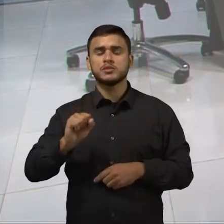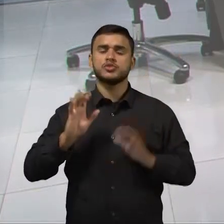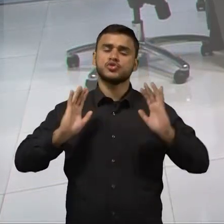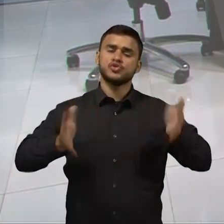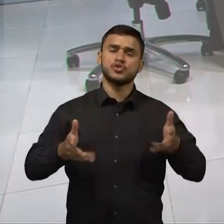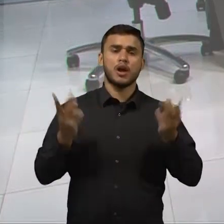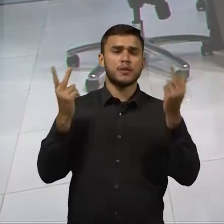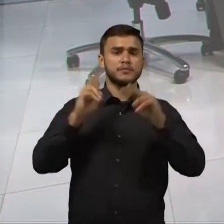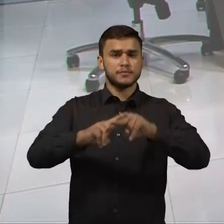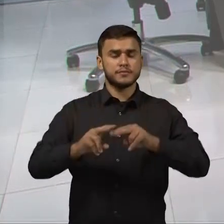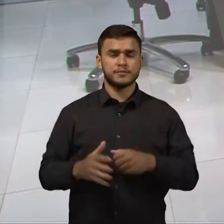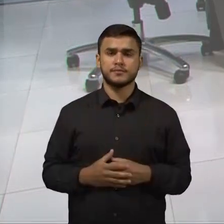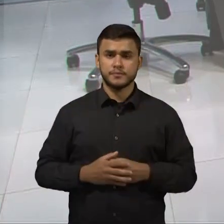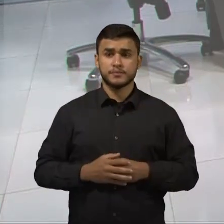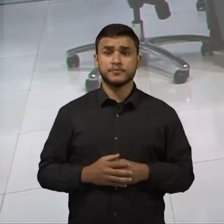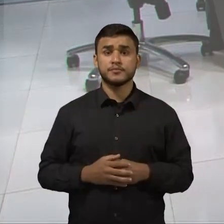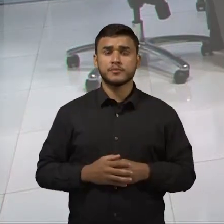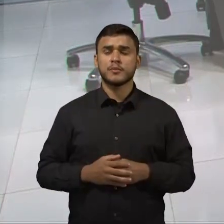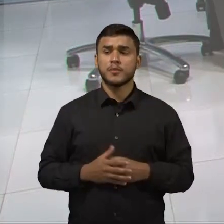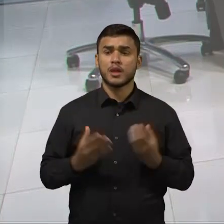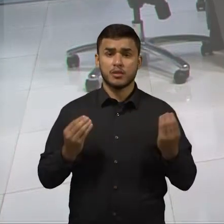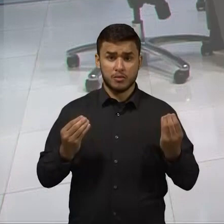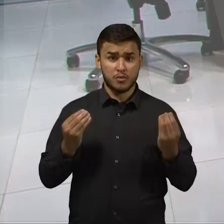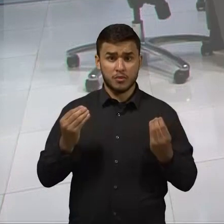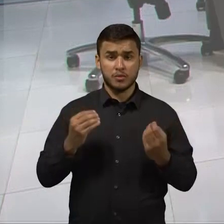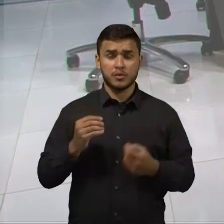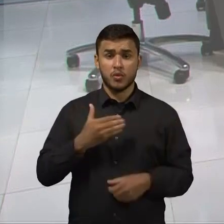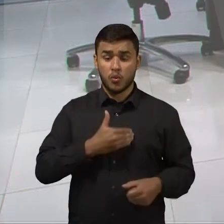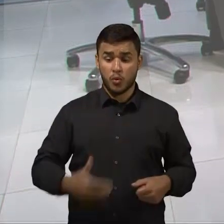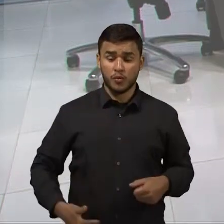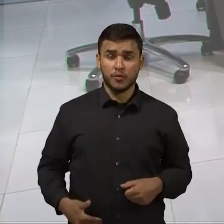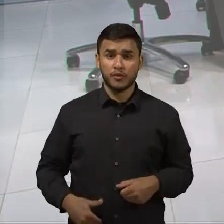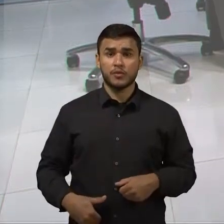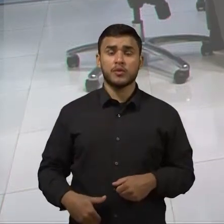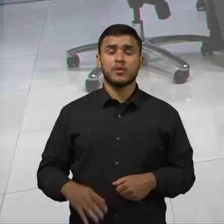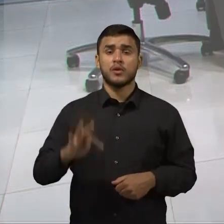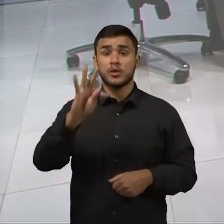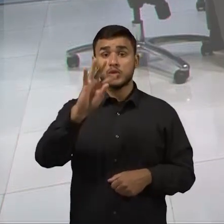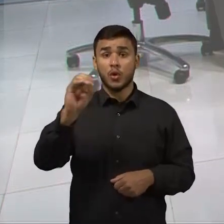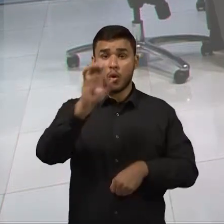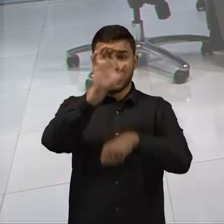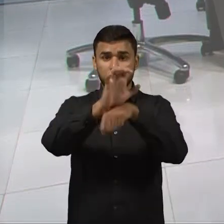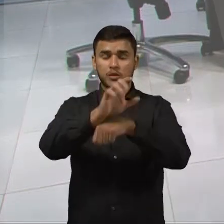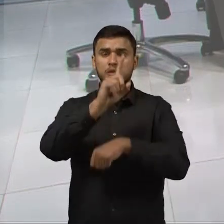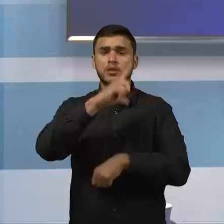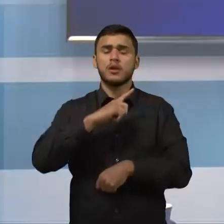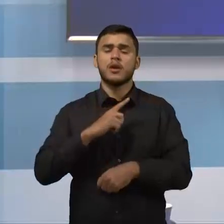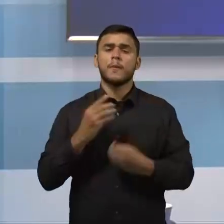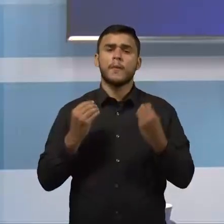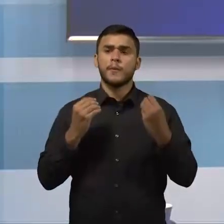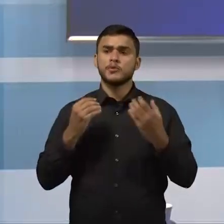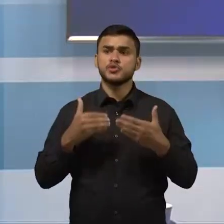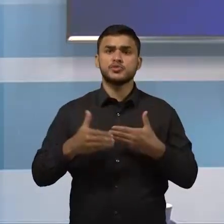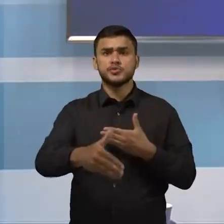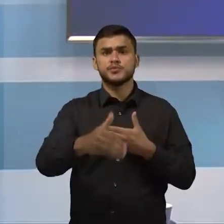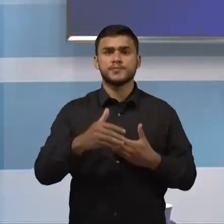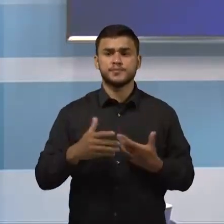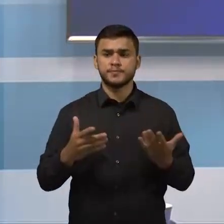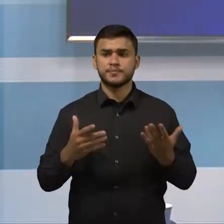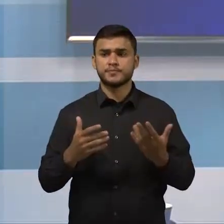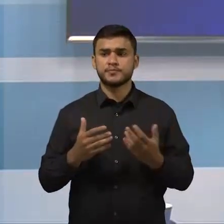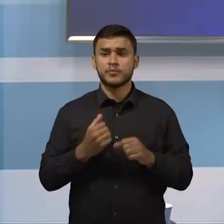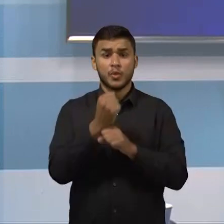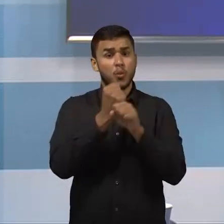econômico, por Caixa 2, o governador Tocantins teve um avião apreendido com R$500 mil dentro na época da campanha. Ele cumpriu os 4